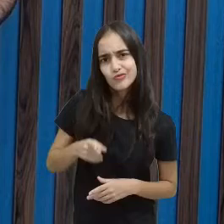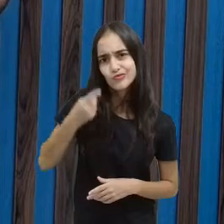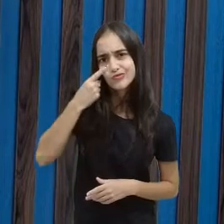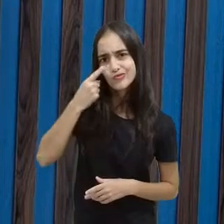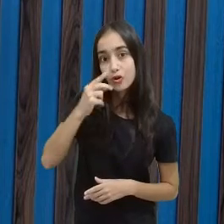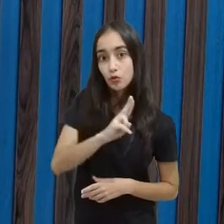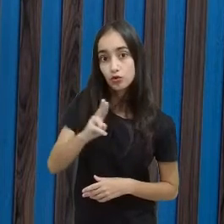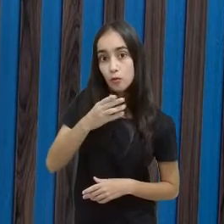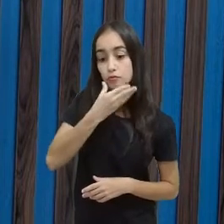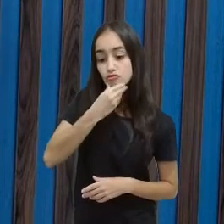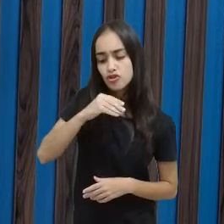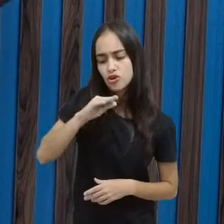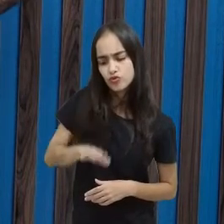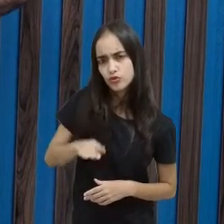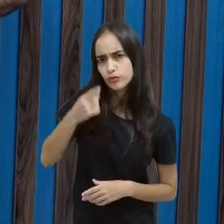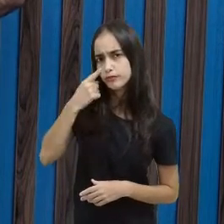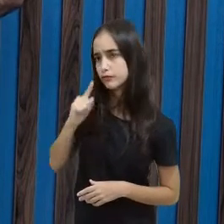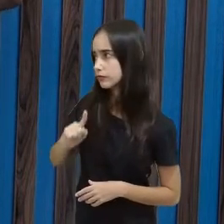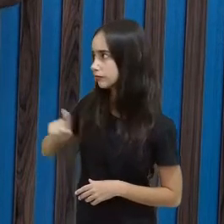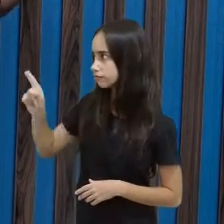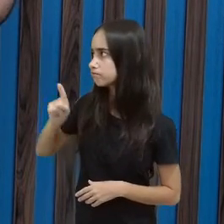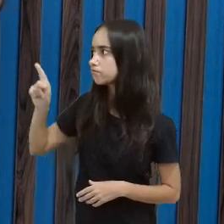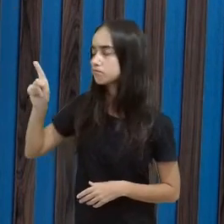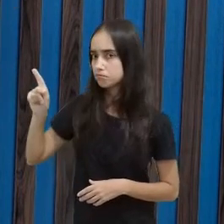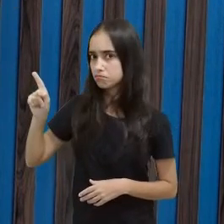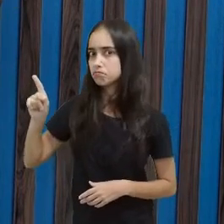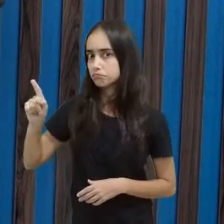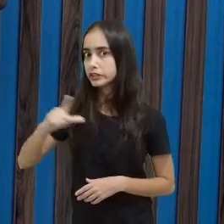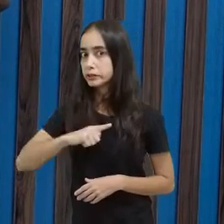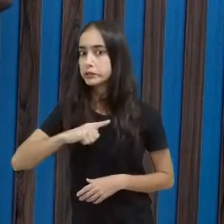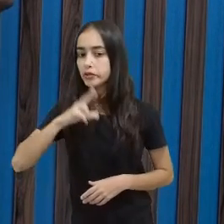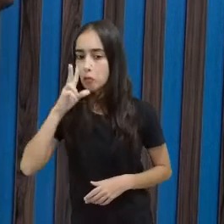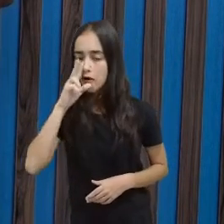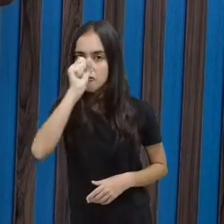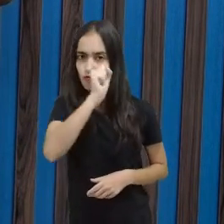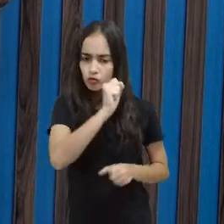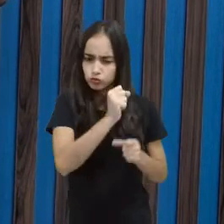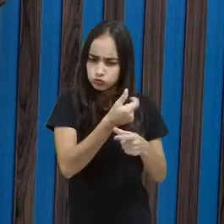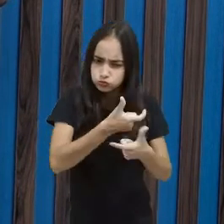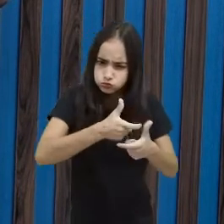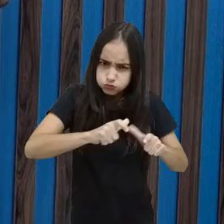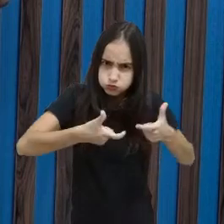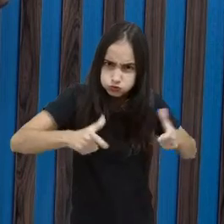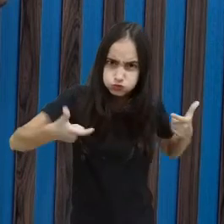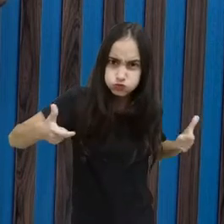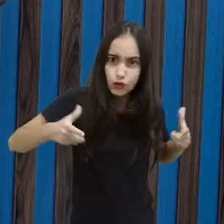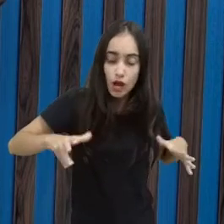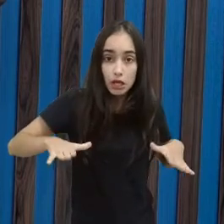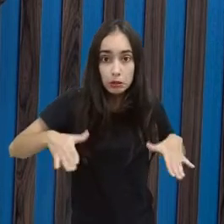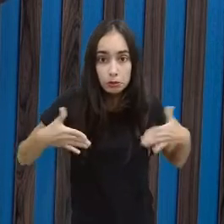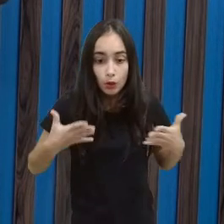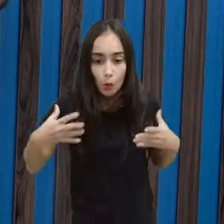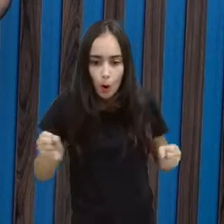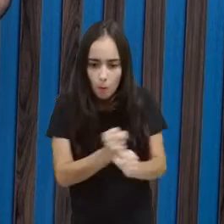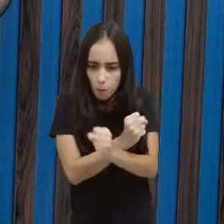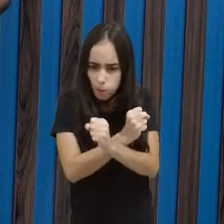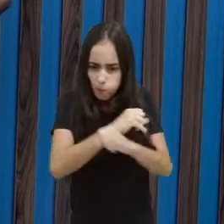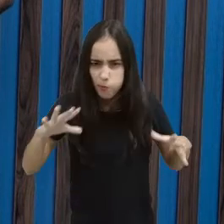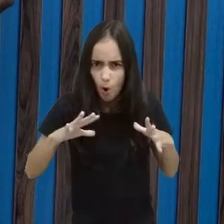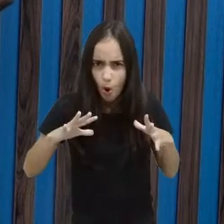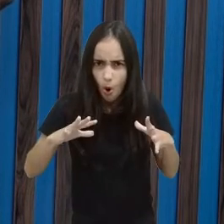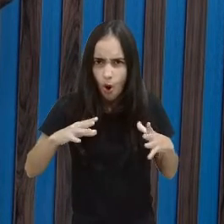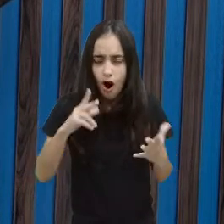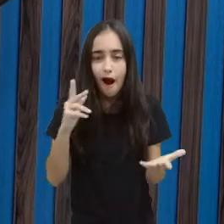garotinho assim, né? Esse garotinho ele tinha uma potência muito grande, né? E uma bomba dessa, né, ela